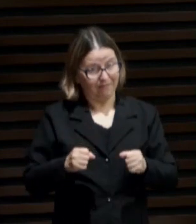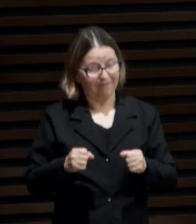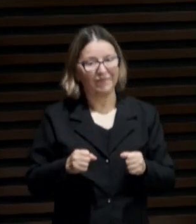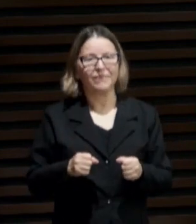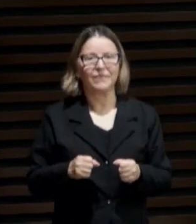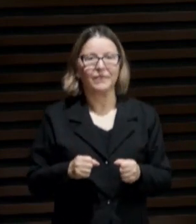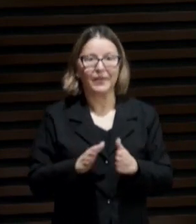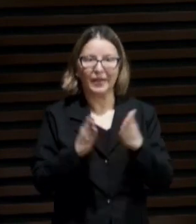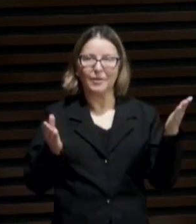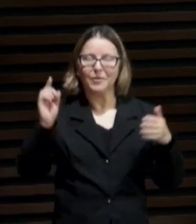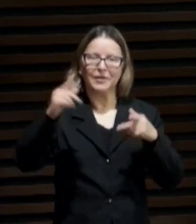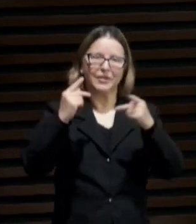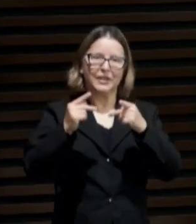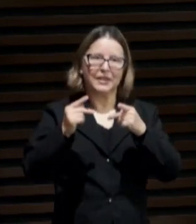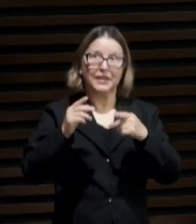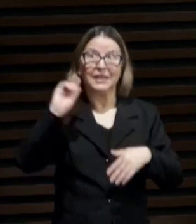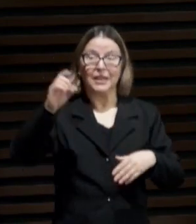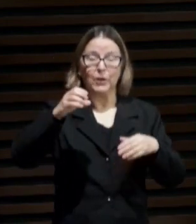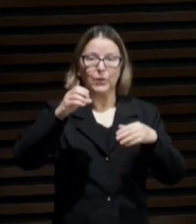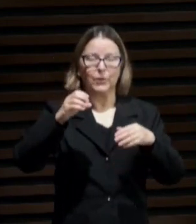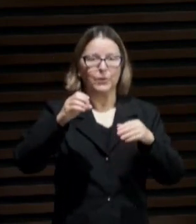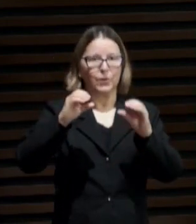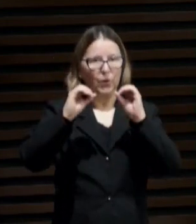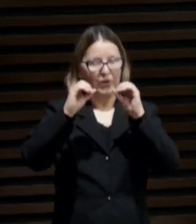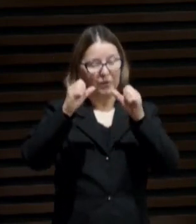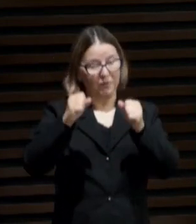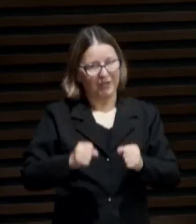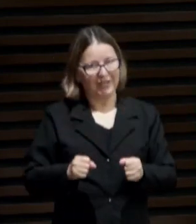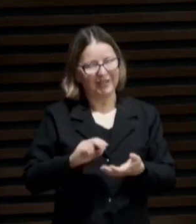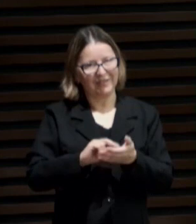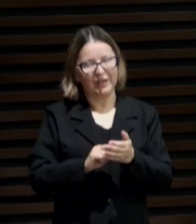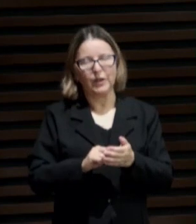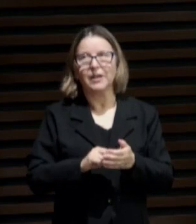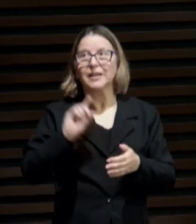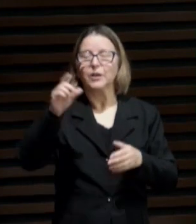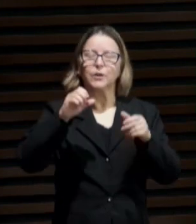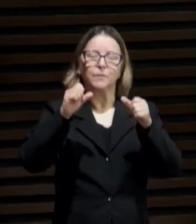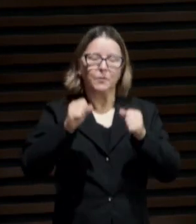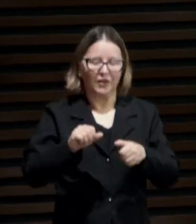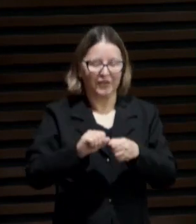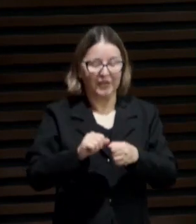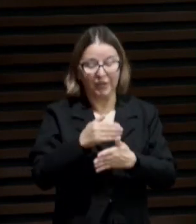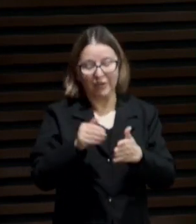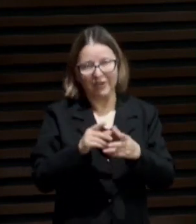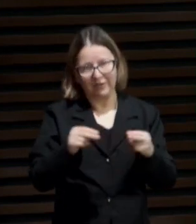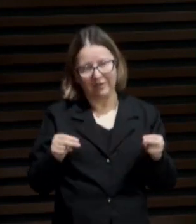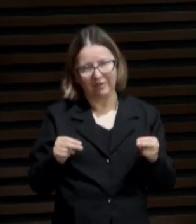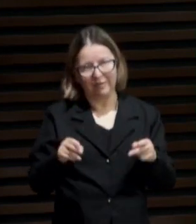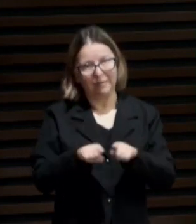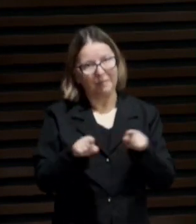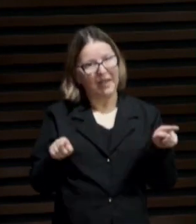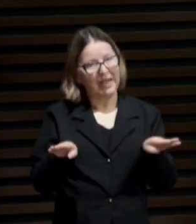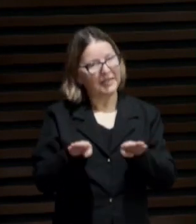A Bíblia diz que Deus é onipotente, ou seja, Ele pode fazer todas as coisas, mas ao mesmo tempo, a